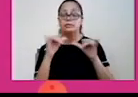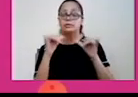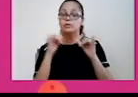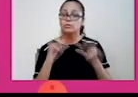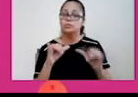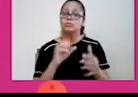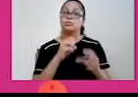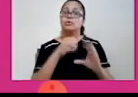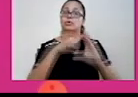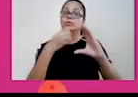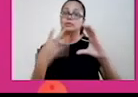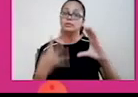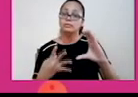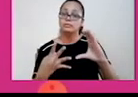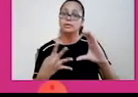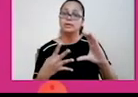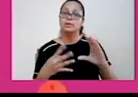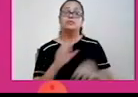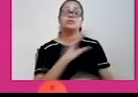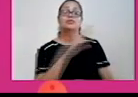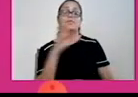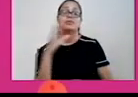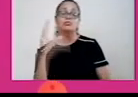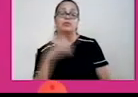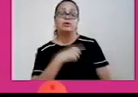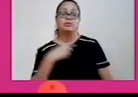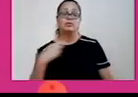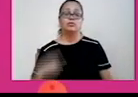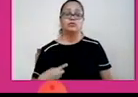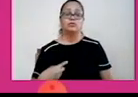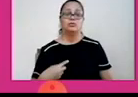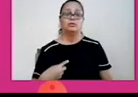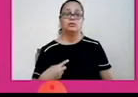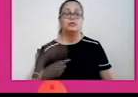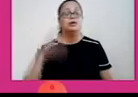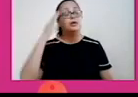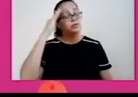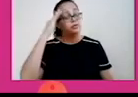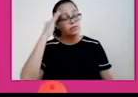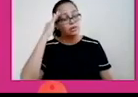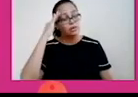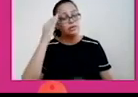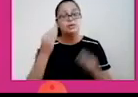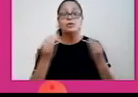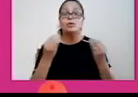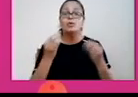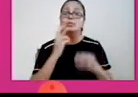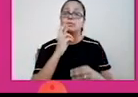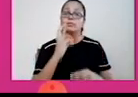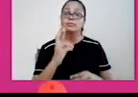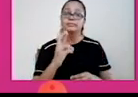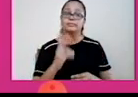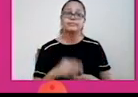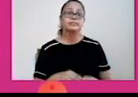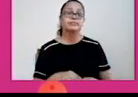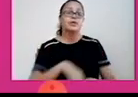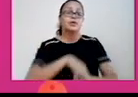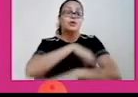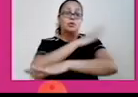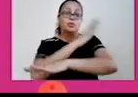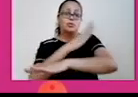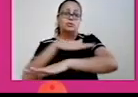aspectos naturais da China e vamos ver o que a atividade 1 está pedindo. Vamos tentar entender, né, como que a gente poderia resolver. Os desertos